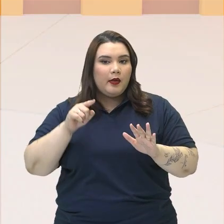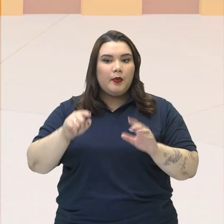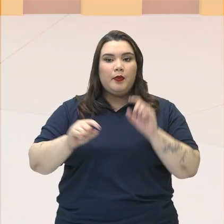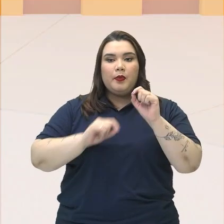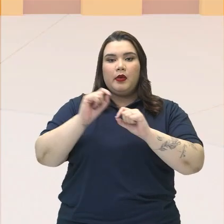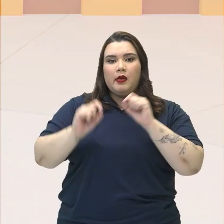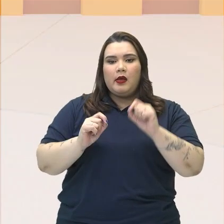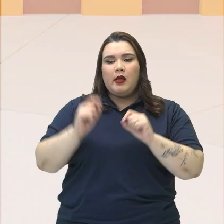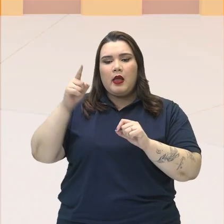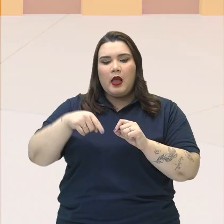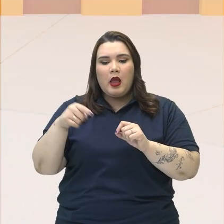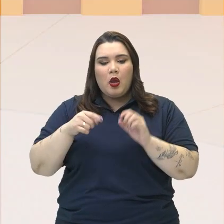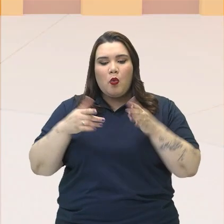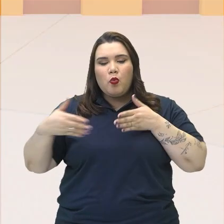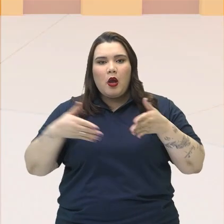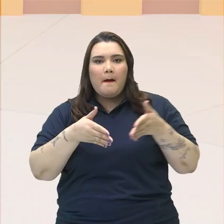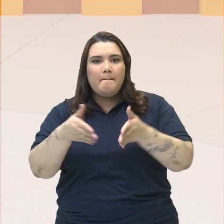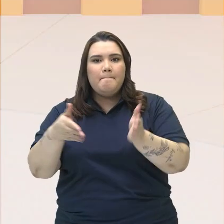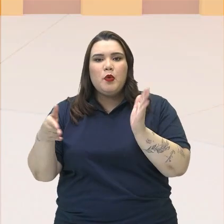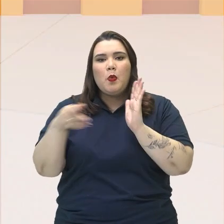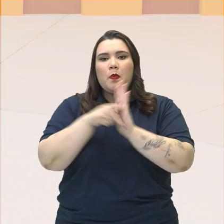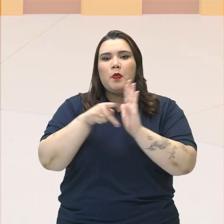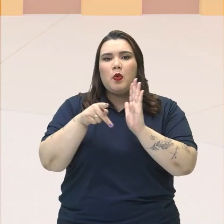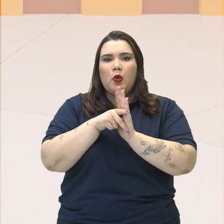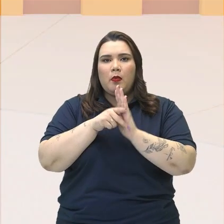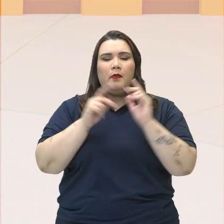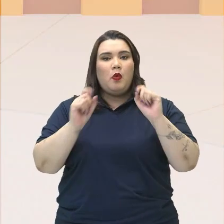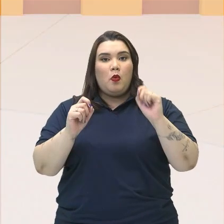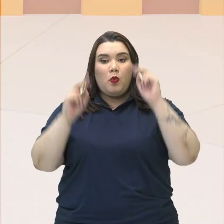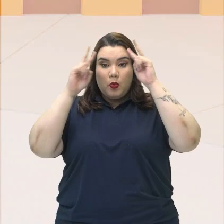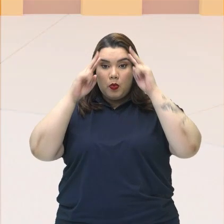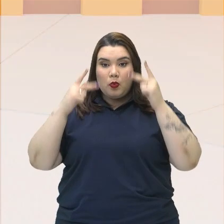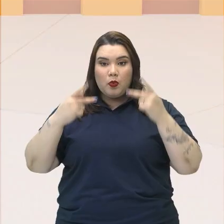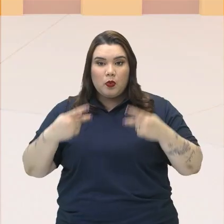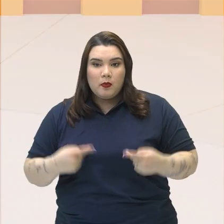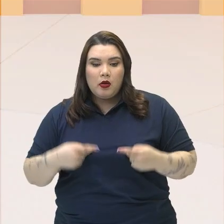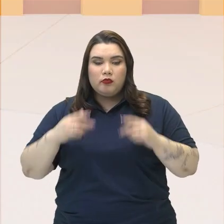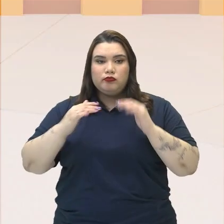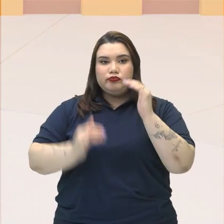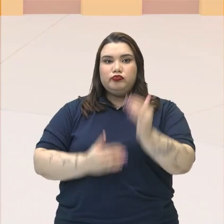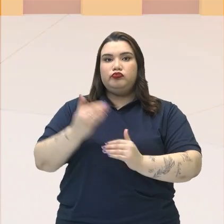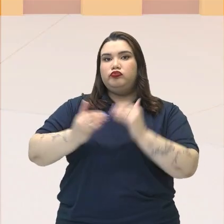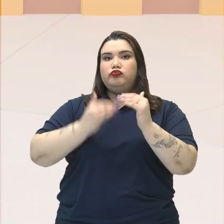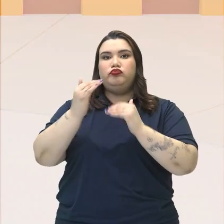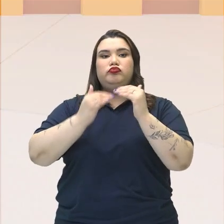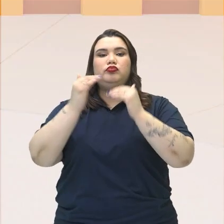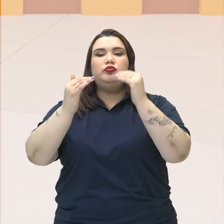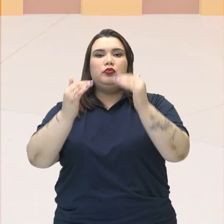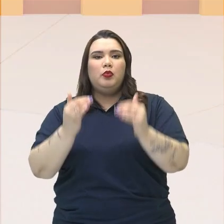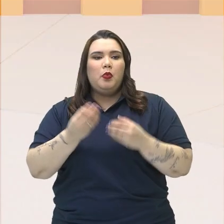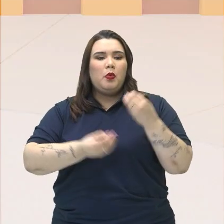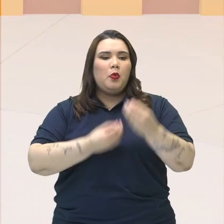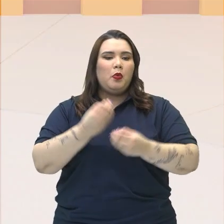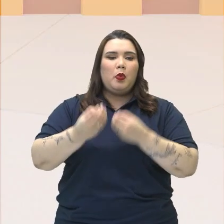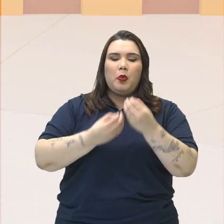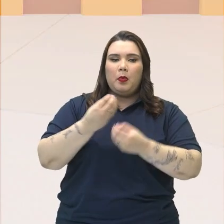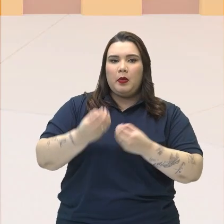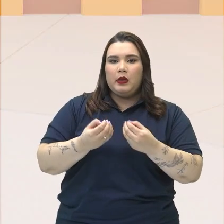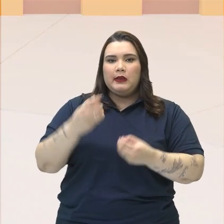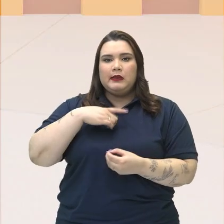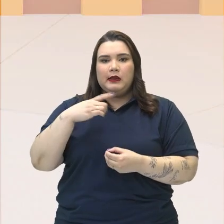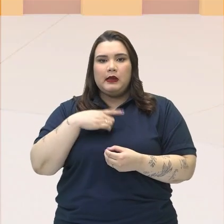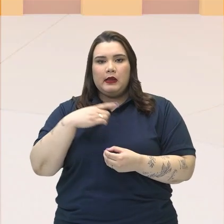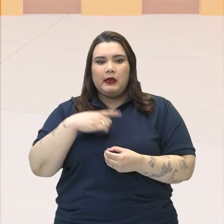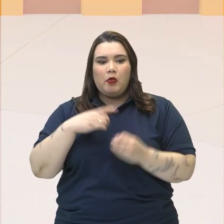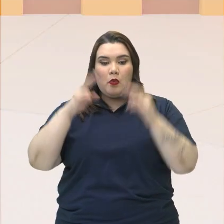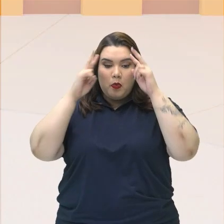Autodirigir a evolução humana. Vamos evoluir, né? Vamos evoluir, vamos fazer